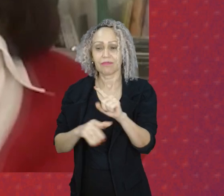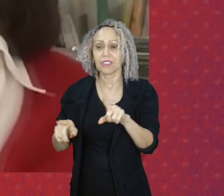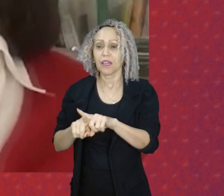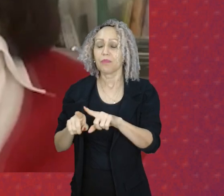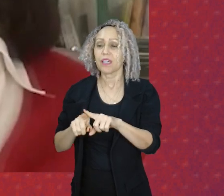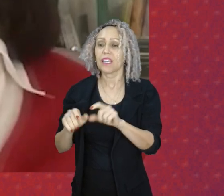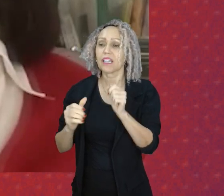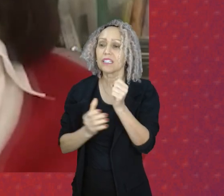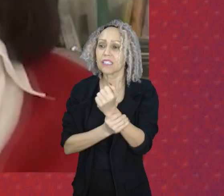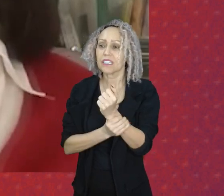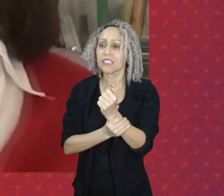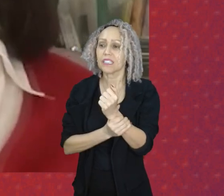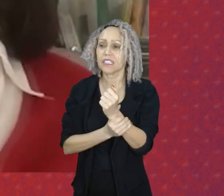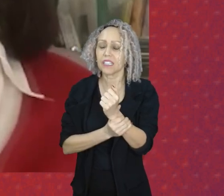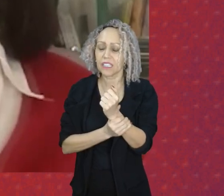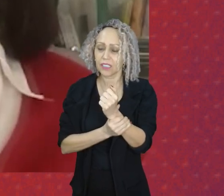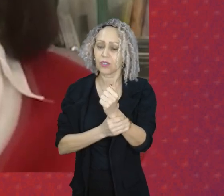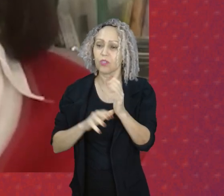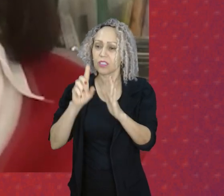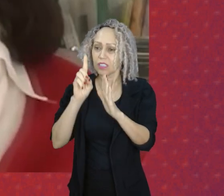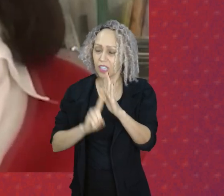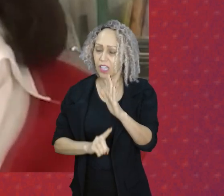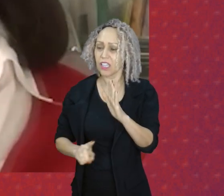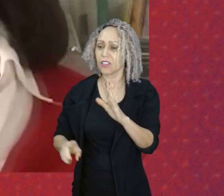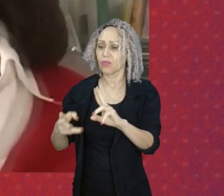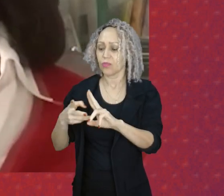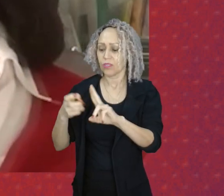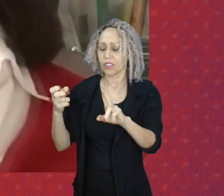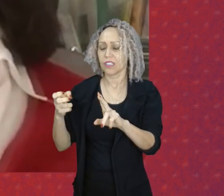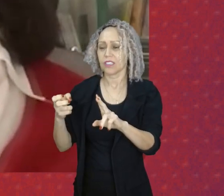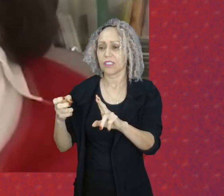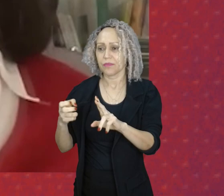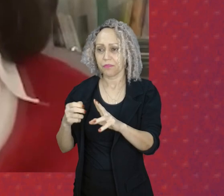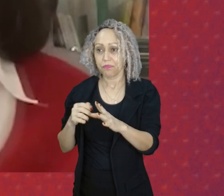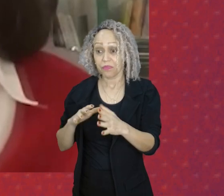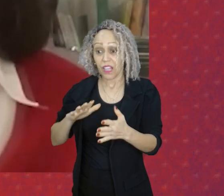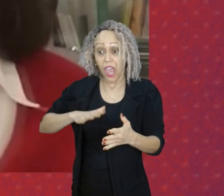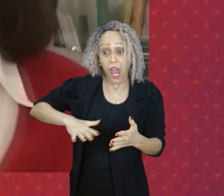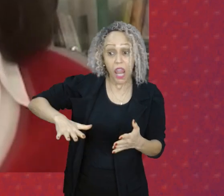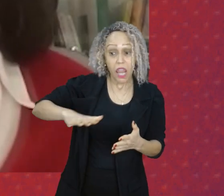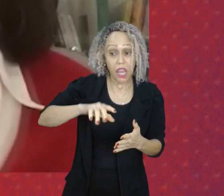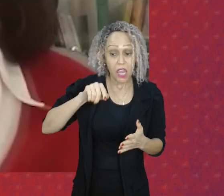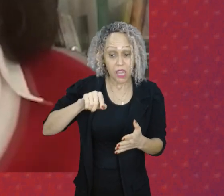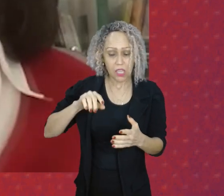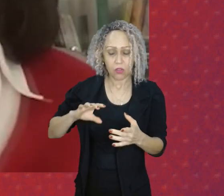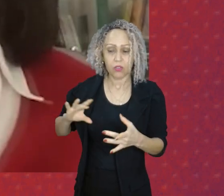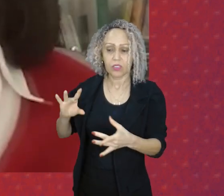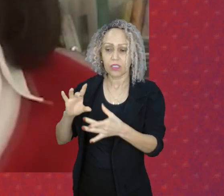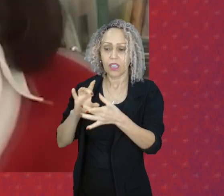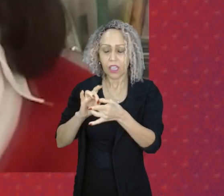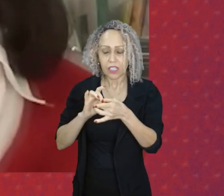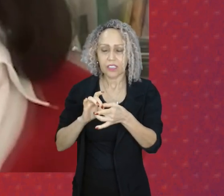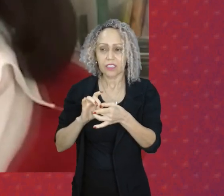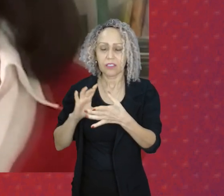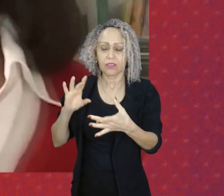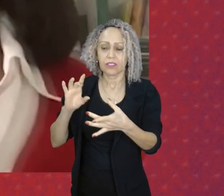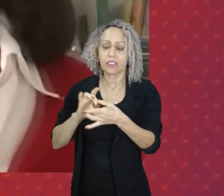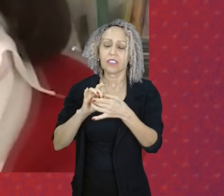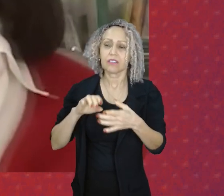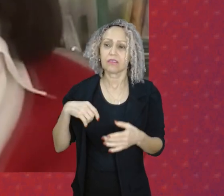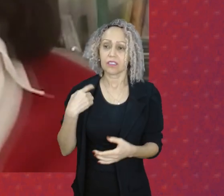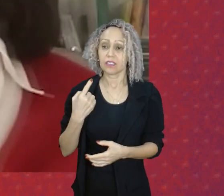Então, é nesse contexto que os mandatos das nossas companheiras vão acontecer,